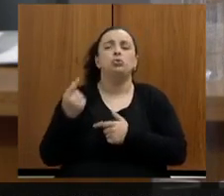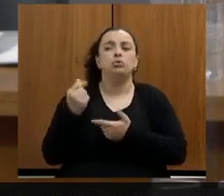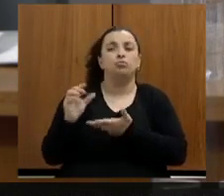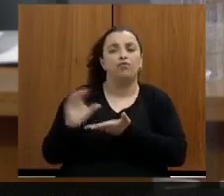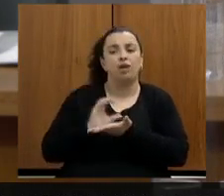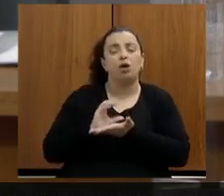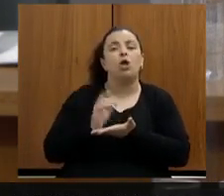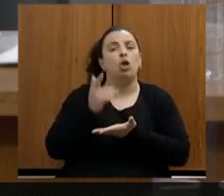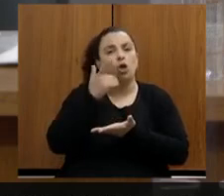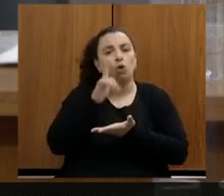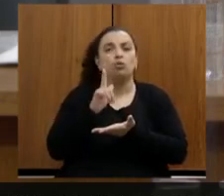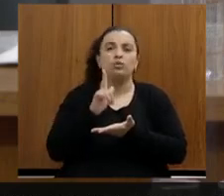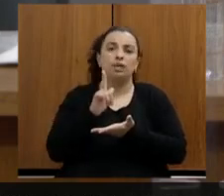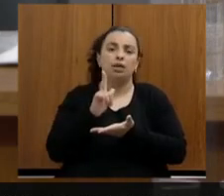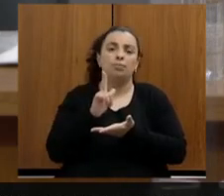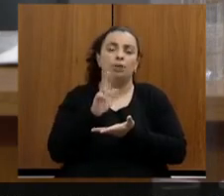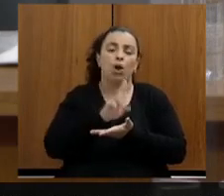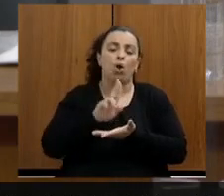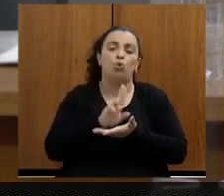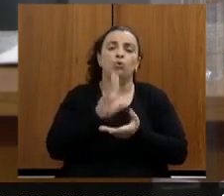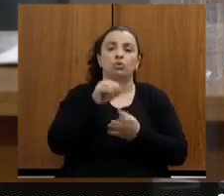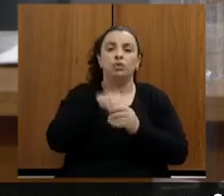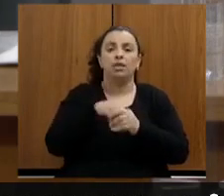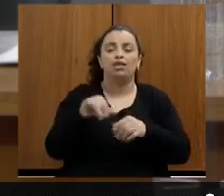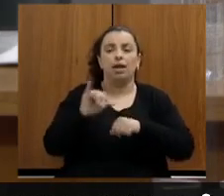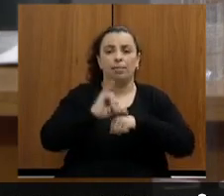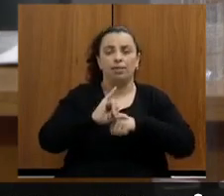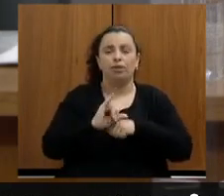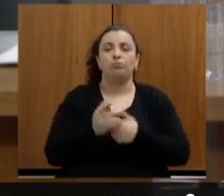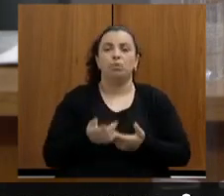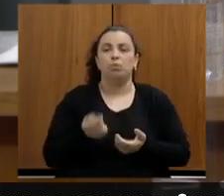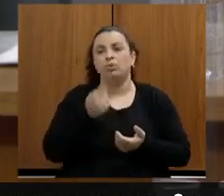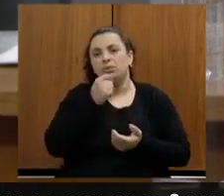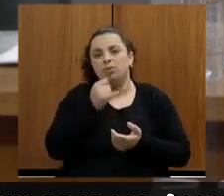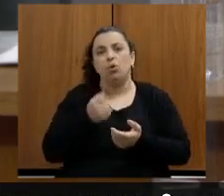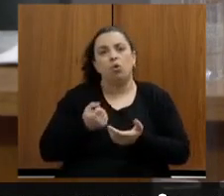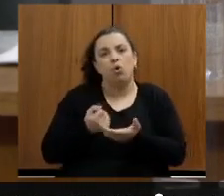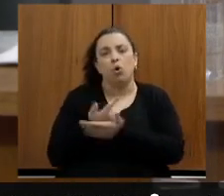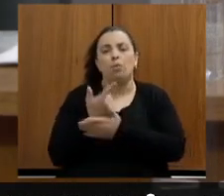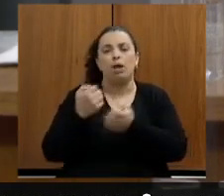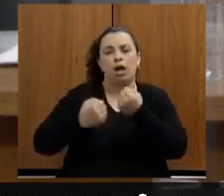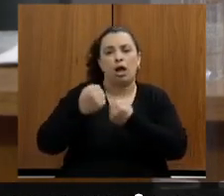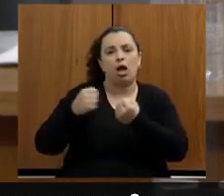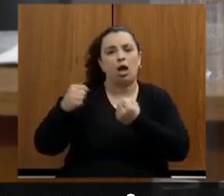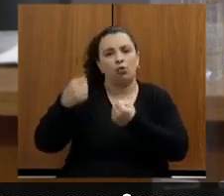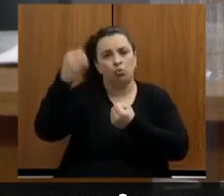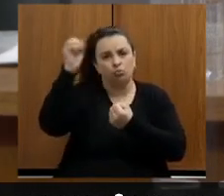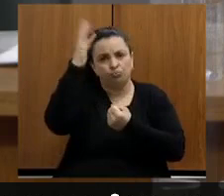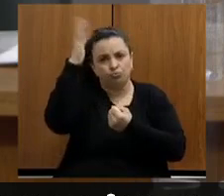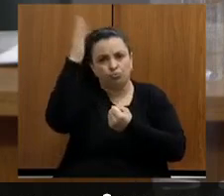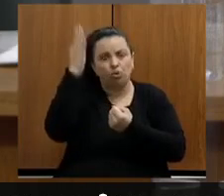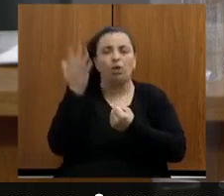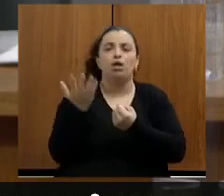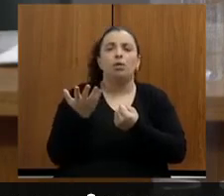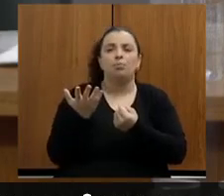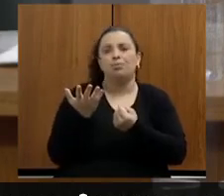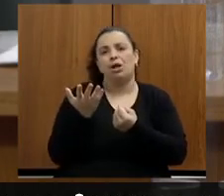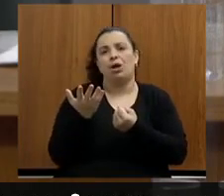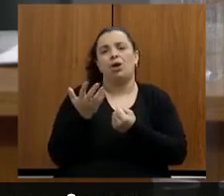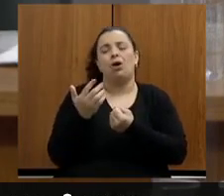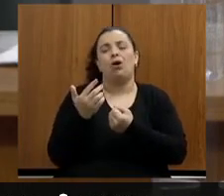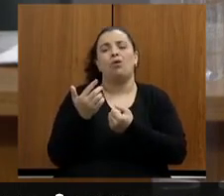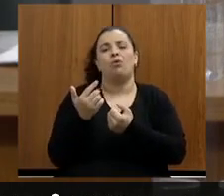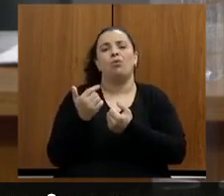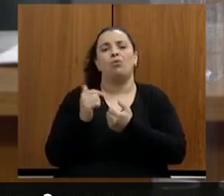tem conquistado lá já para a capital então aquisição de viaturas para viaturas para Inteligência é eu e